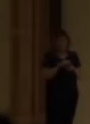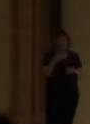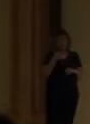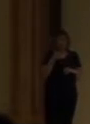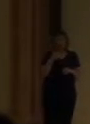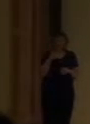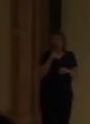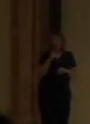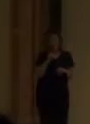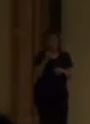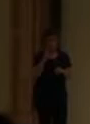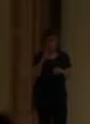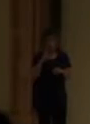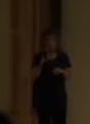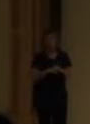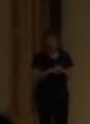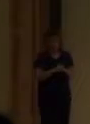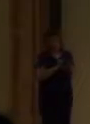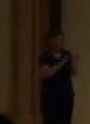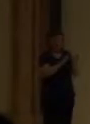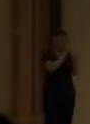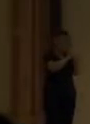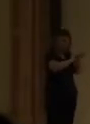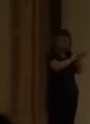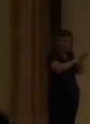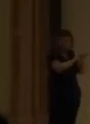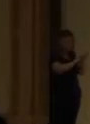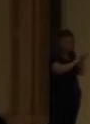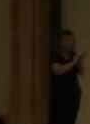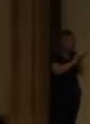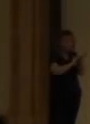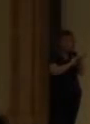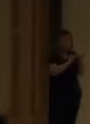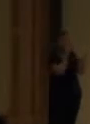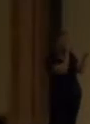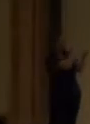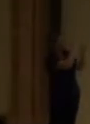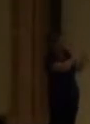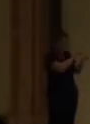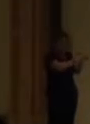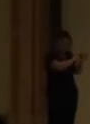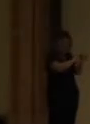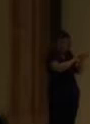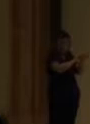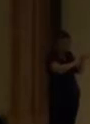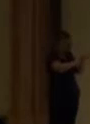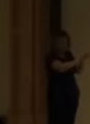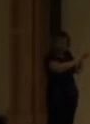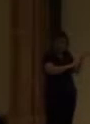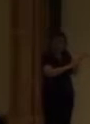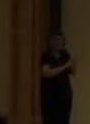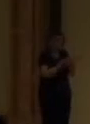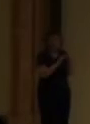e mandou-o ilustrar. Esse livro teve um sucesso imenso na Europa e tinha este título